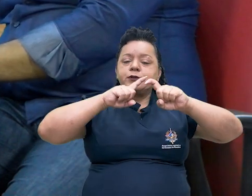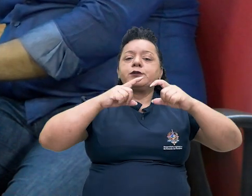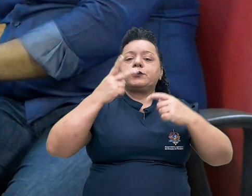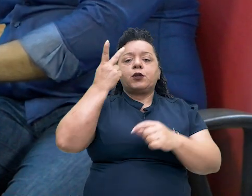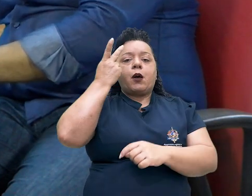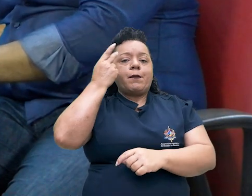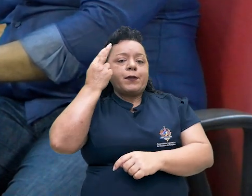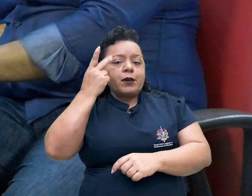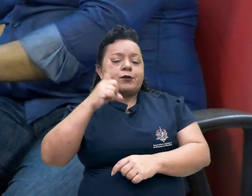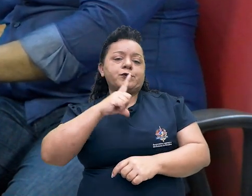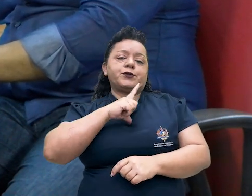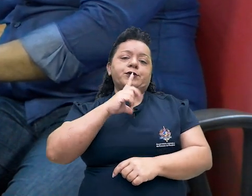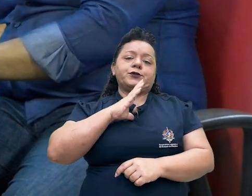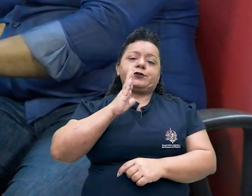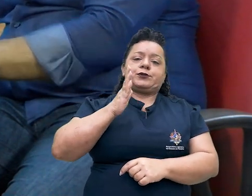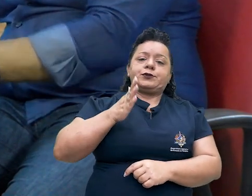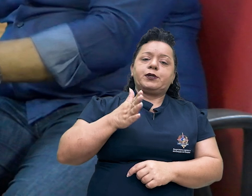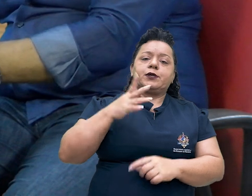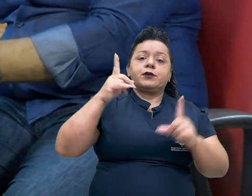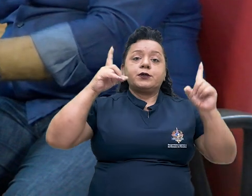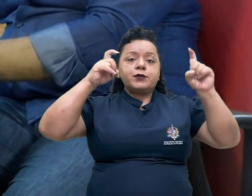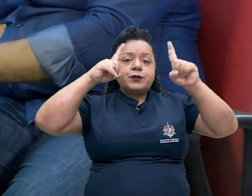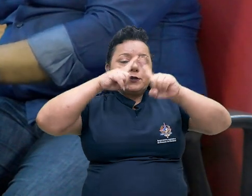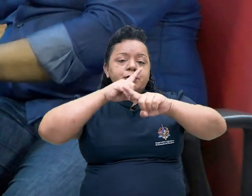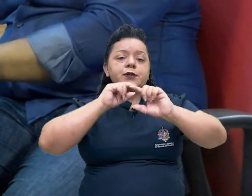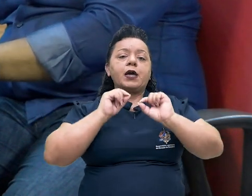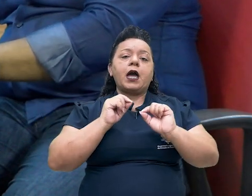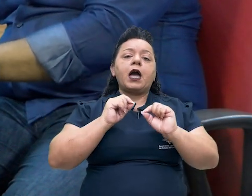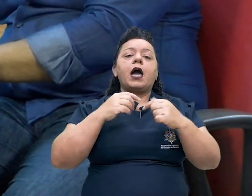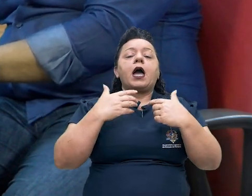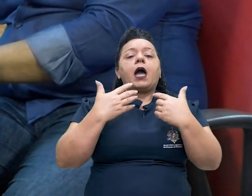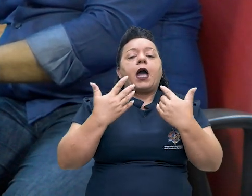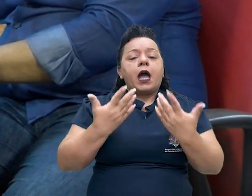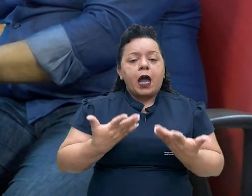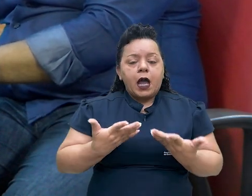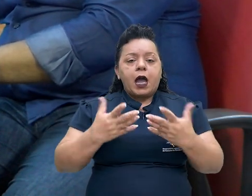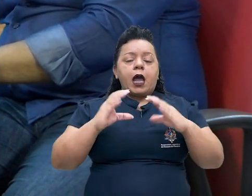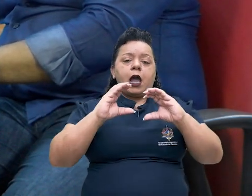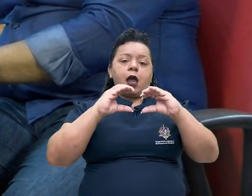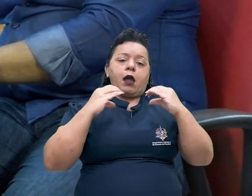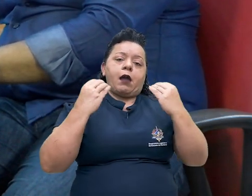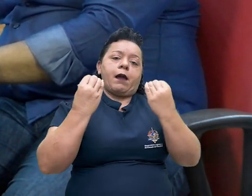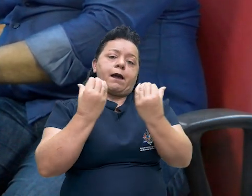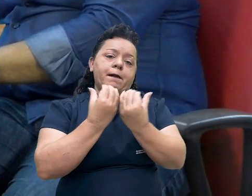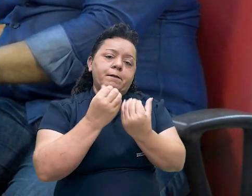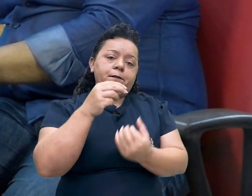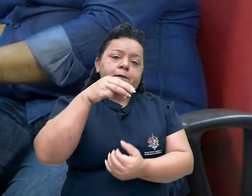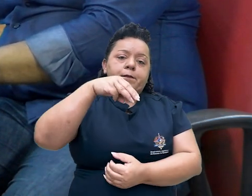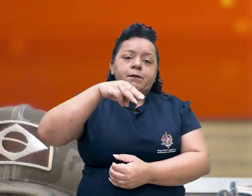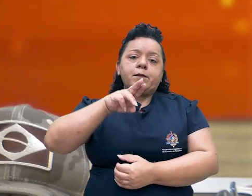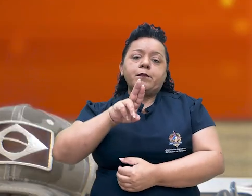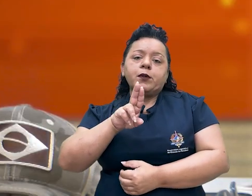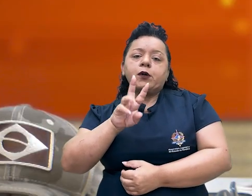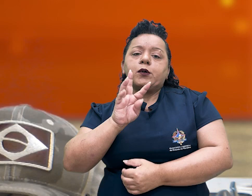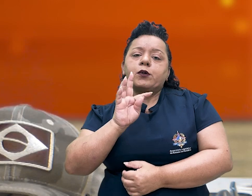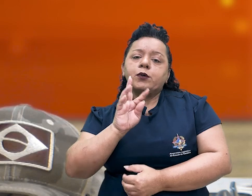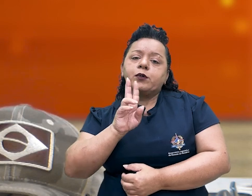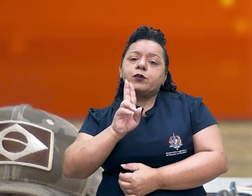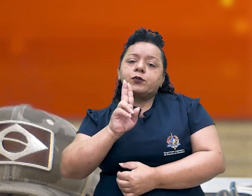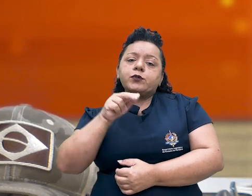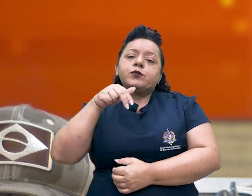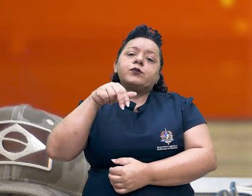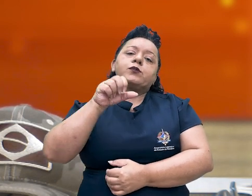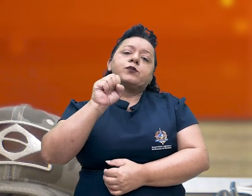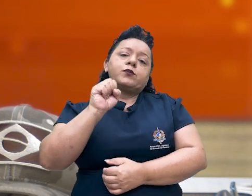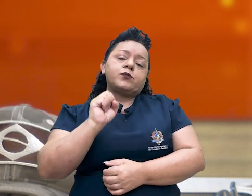no período normal já tem a dificuldade quando vem a seca aí a coisa complica complica a comunidade de mutun é uma comunidade que fica próximo quase em